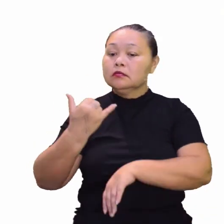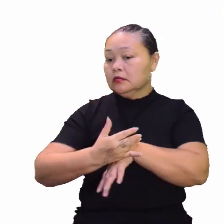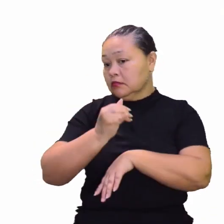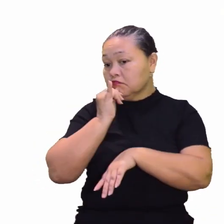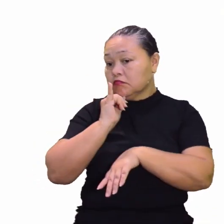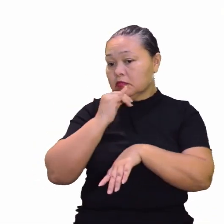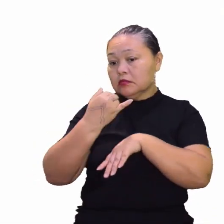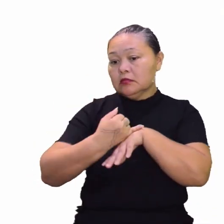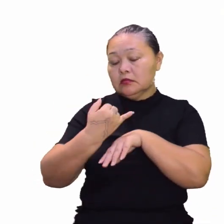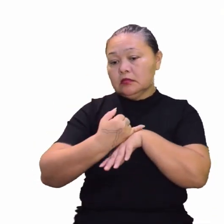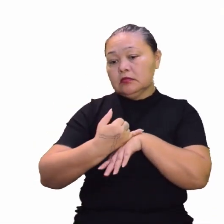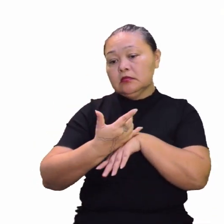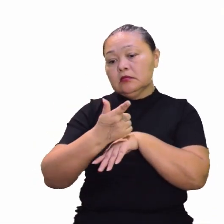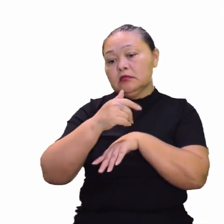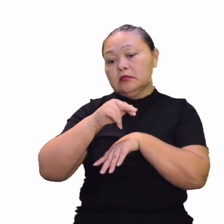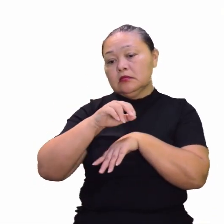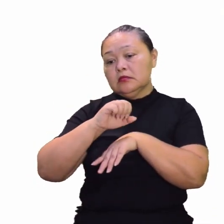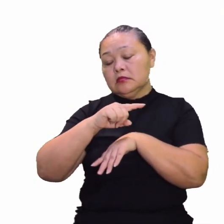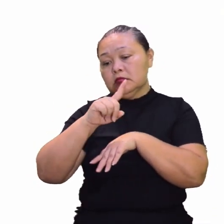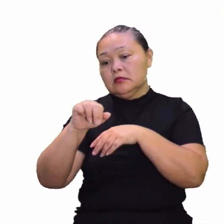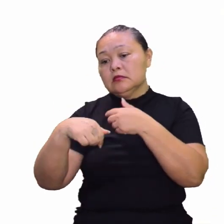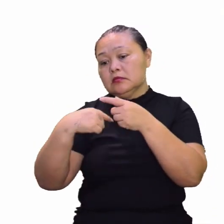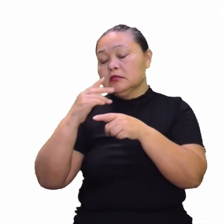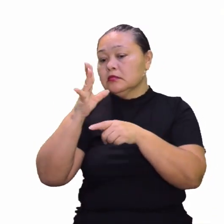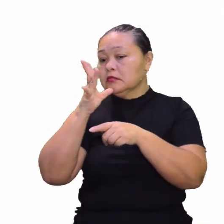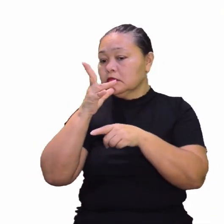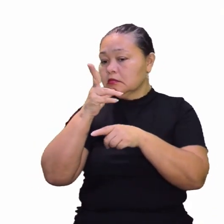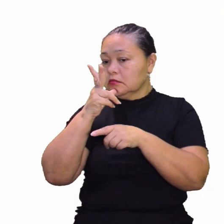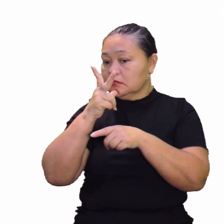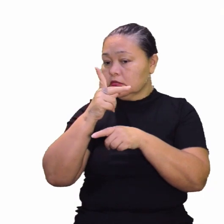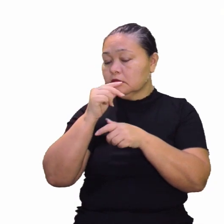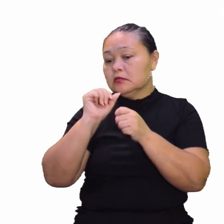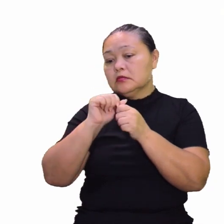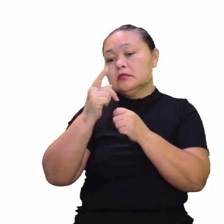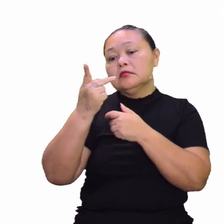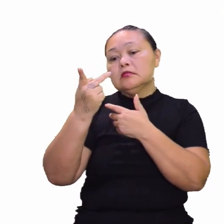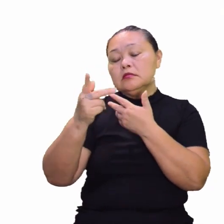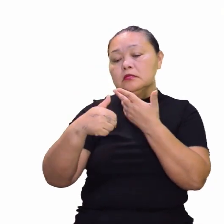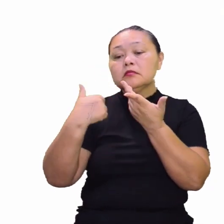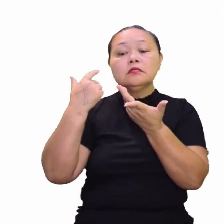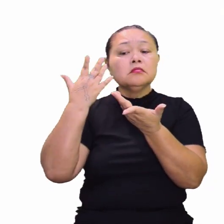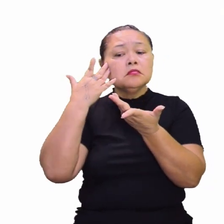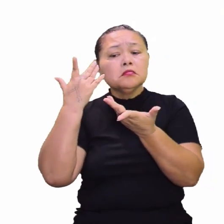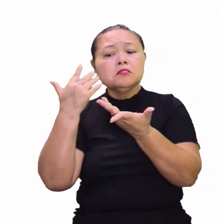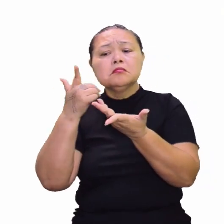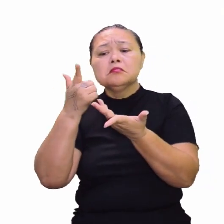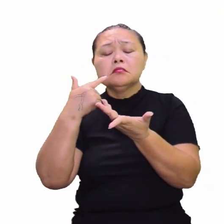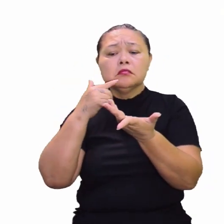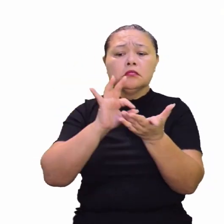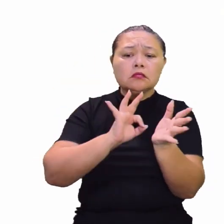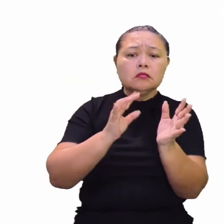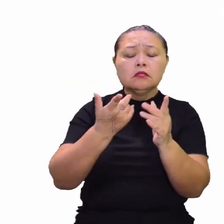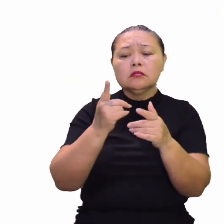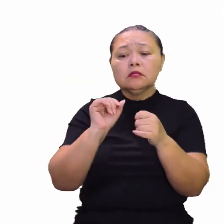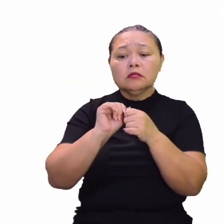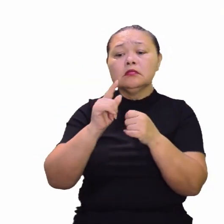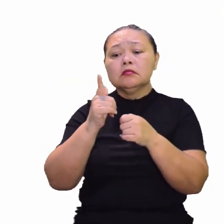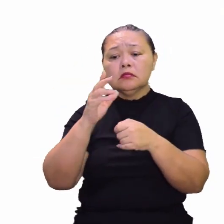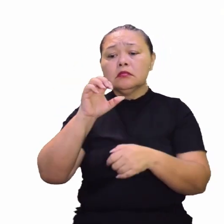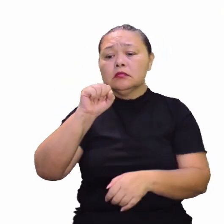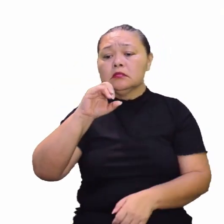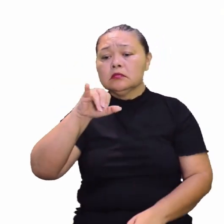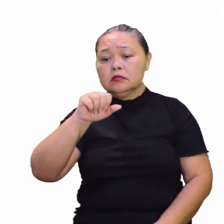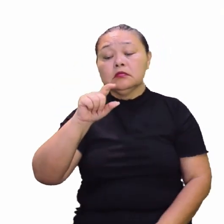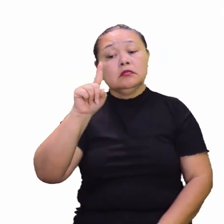ferro, grãos, né? Grãos que demoram, eles são perecíveis. O aluno pode até pensar, professor, não perecíveis, mas